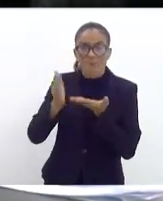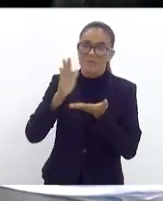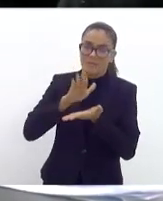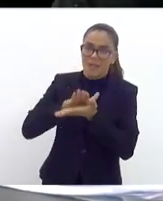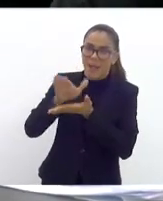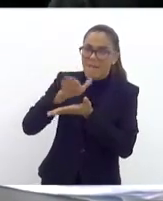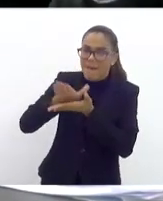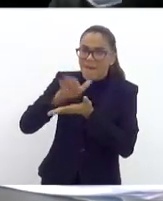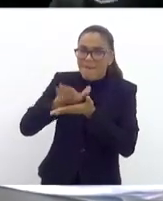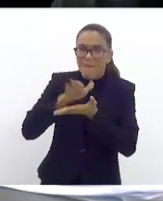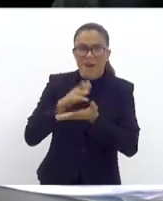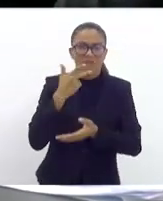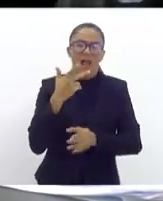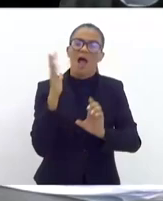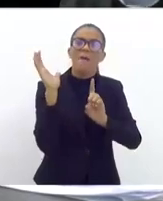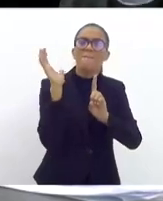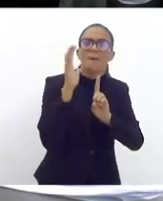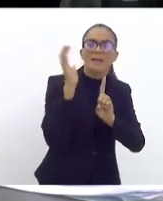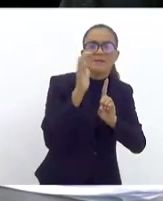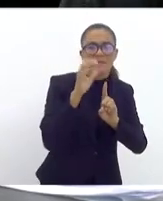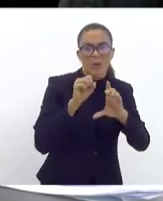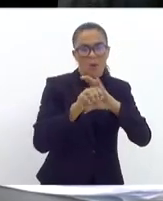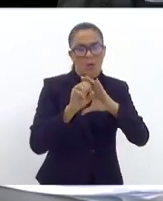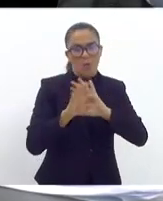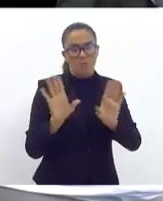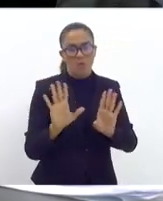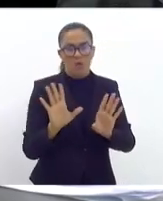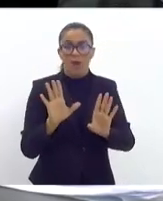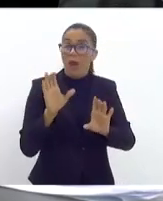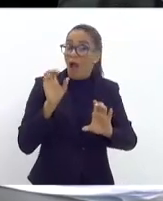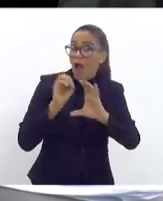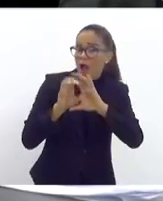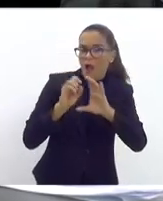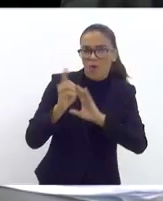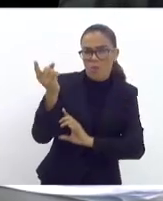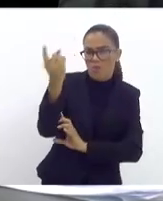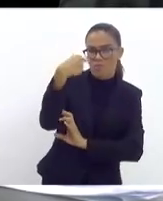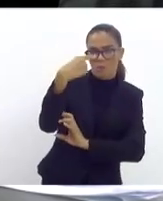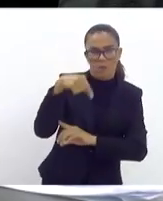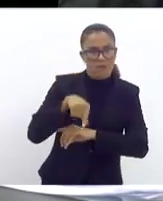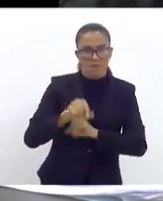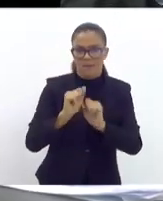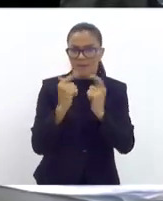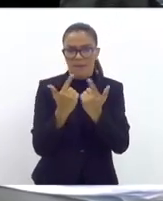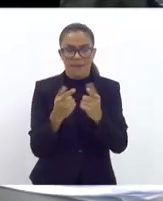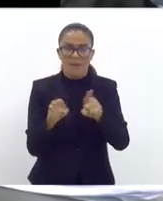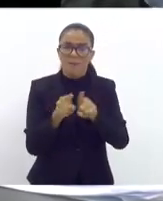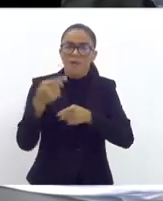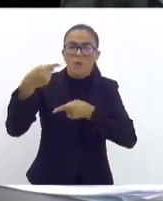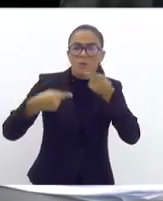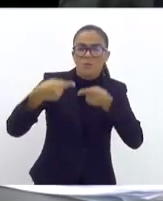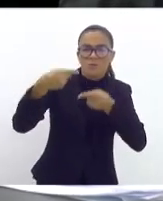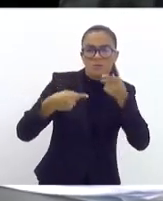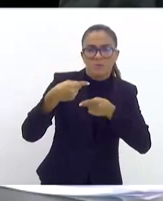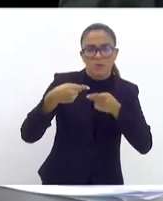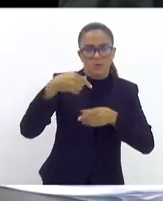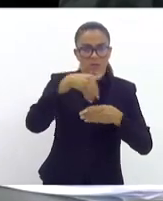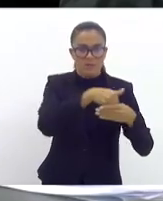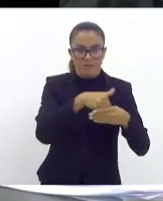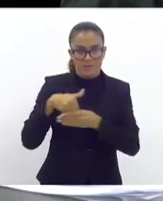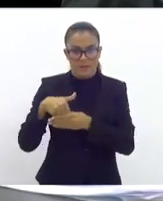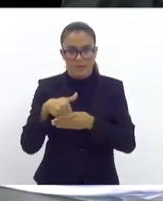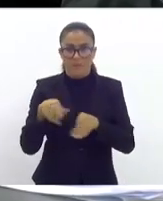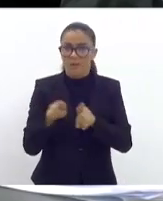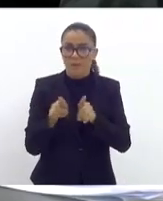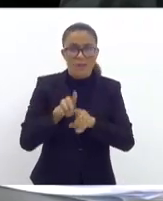farei por pressão de Rede Globo Rede Globo não pauta essa casa rede Globo não disputa eleição muito menos se expõe e trabalha